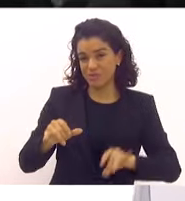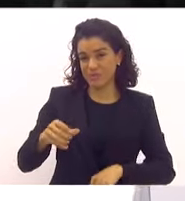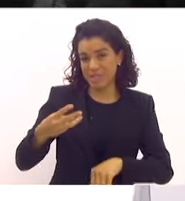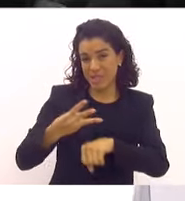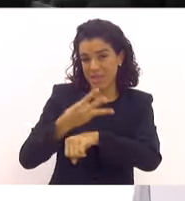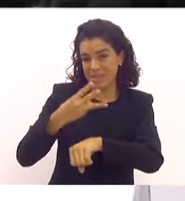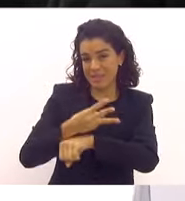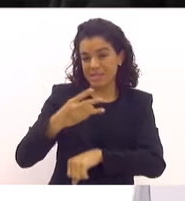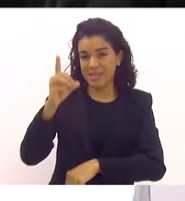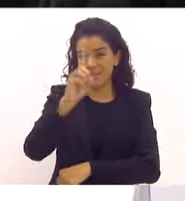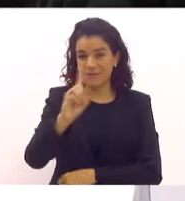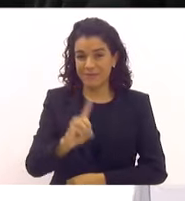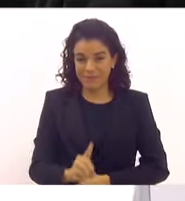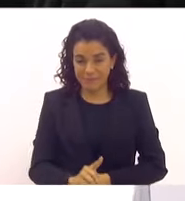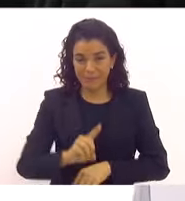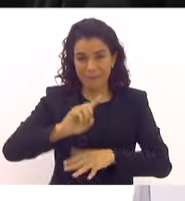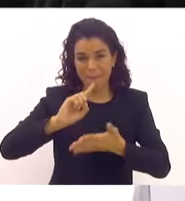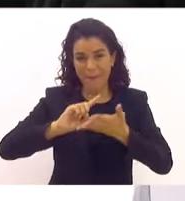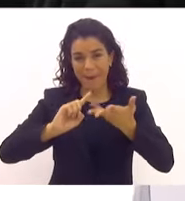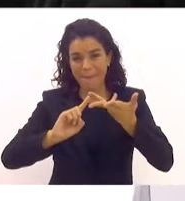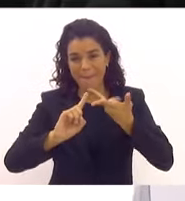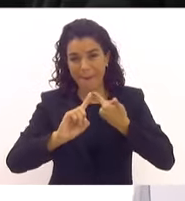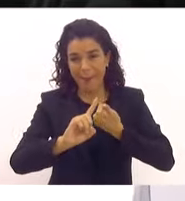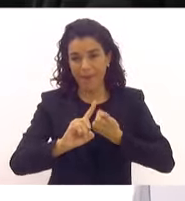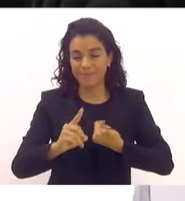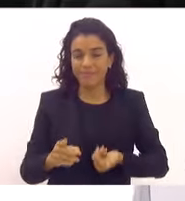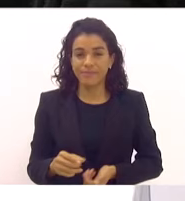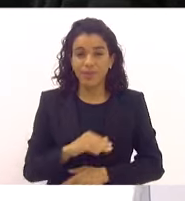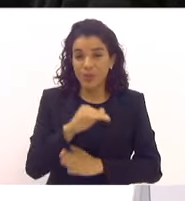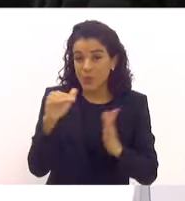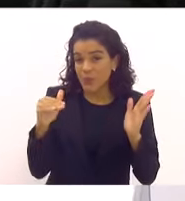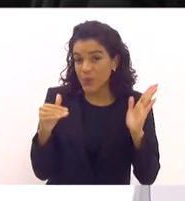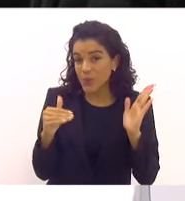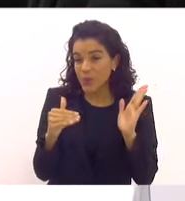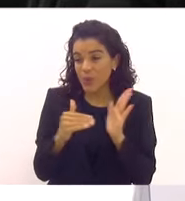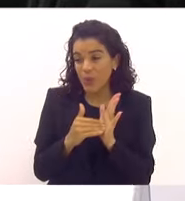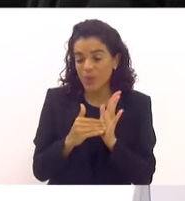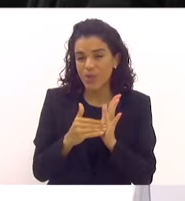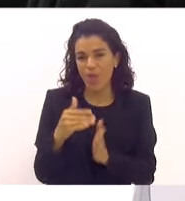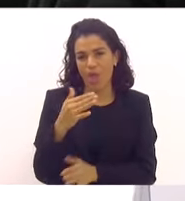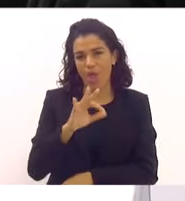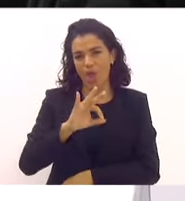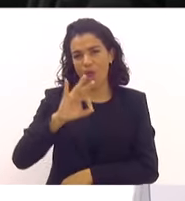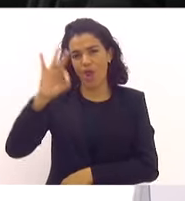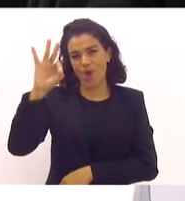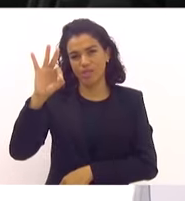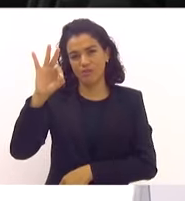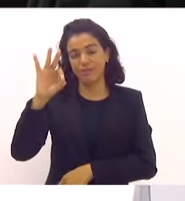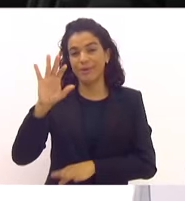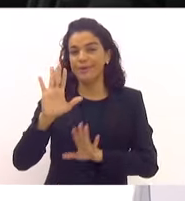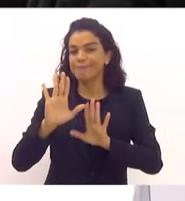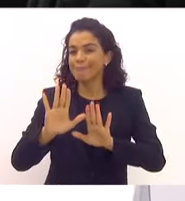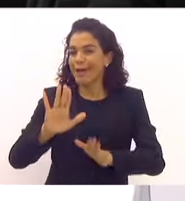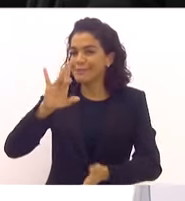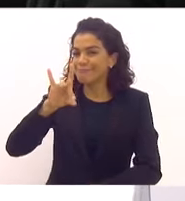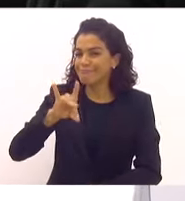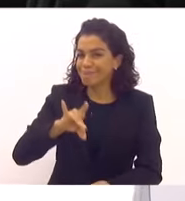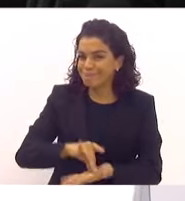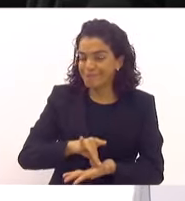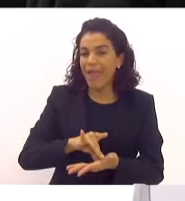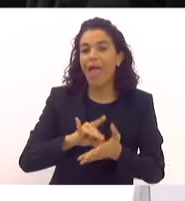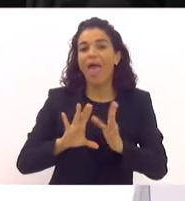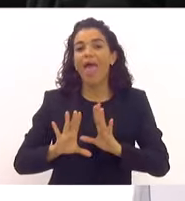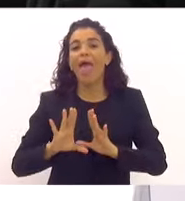idade, deficientes, etc., etc. Tudo isso é ótimo no mérito, mas é invasão